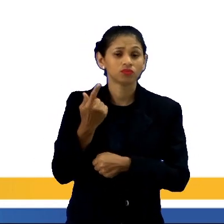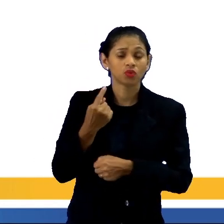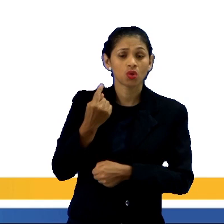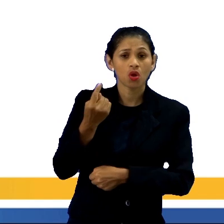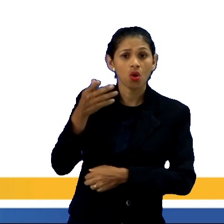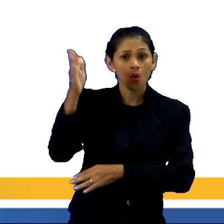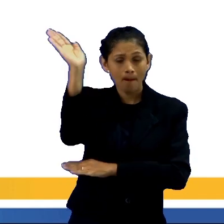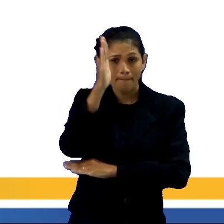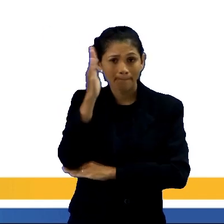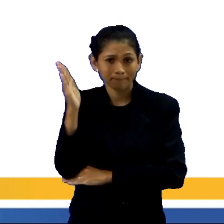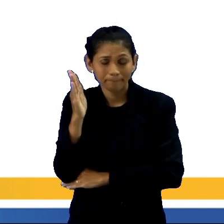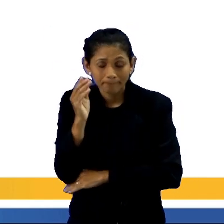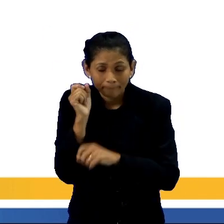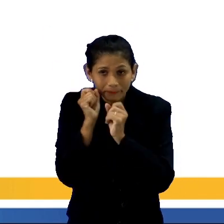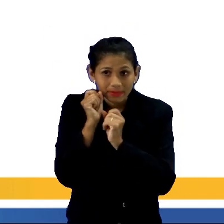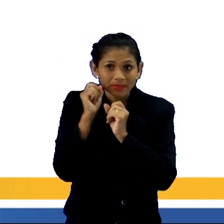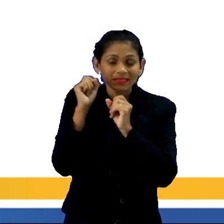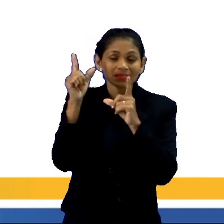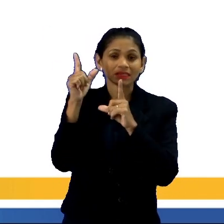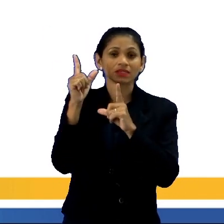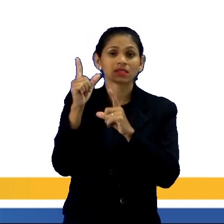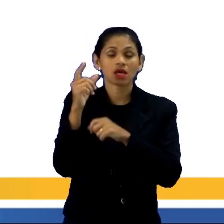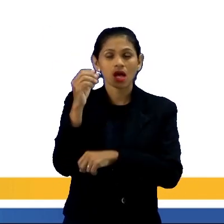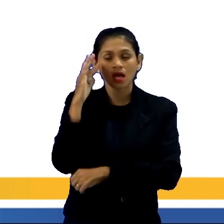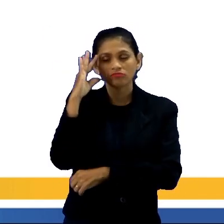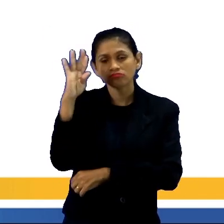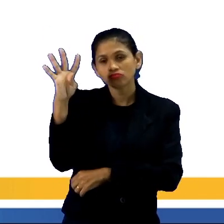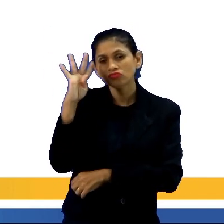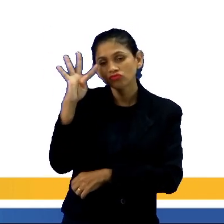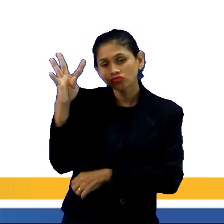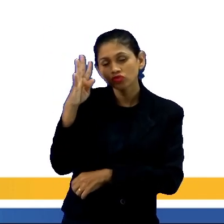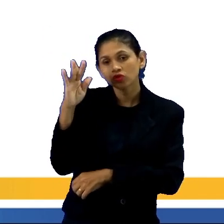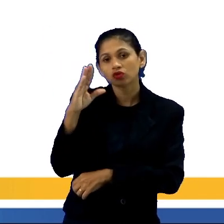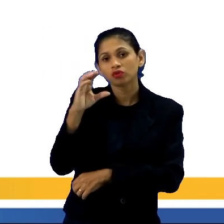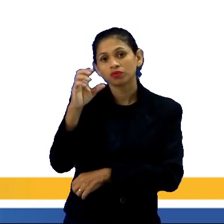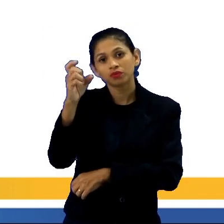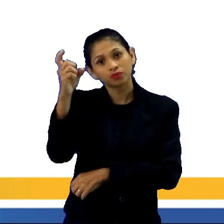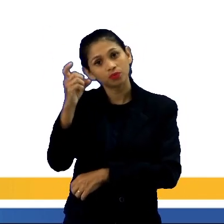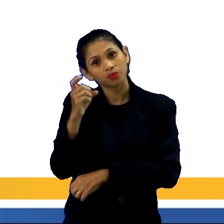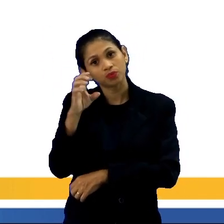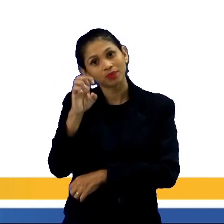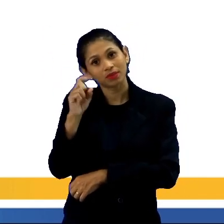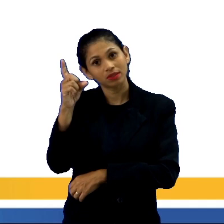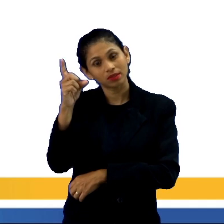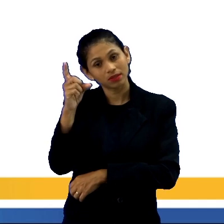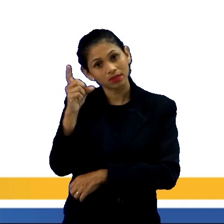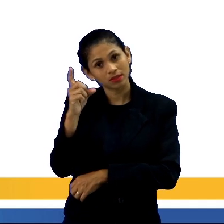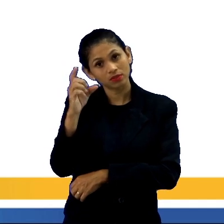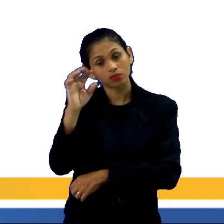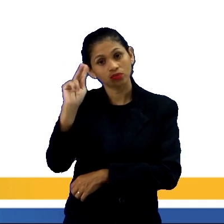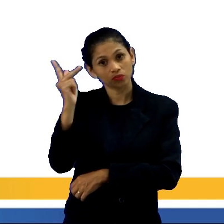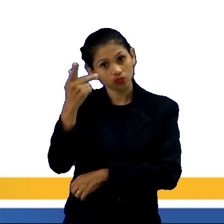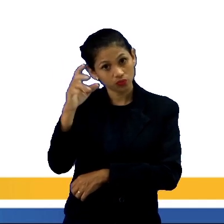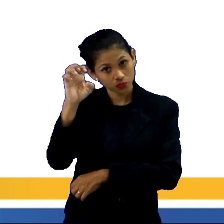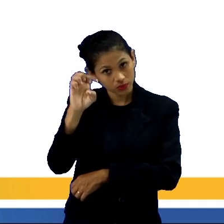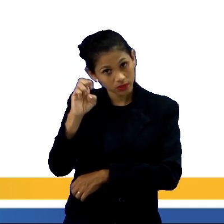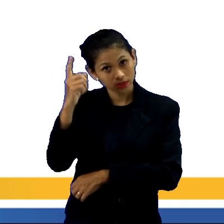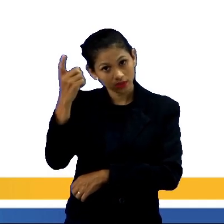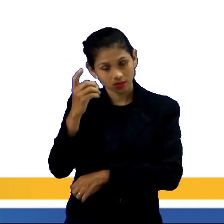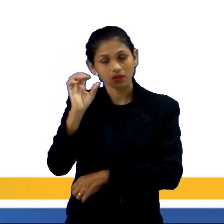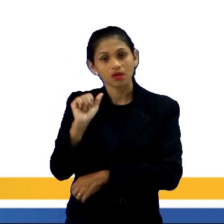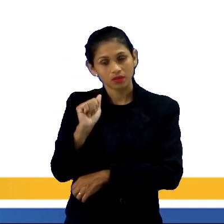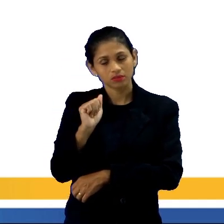tenha esta sensação, mas está sendo observado. Não esporadicamente, mas sempre, o tempo